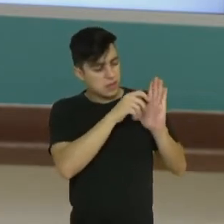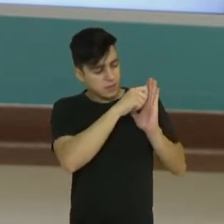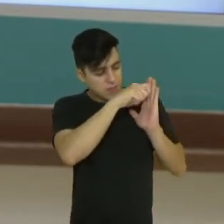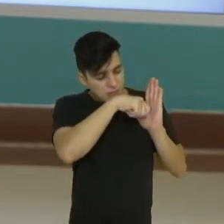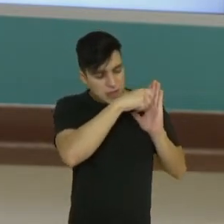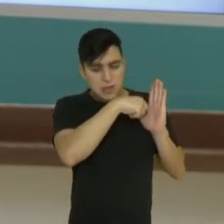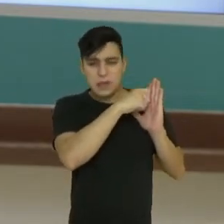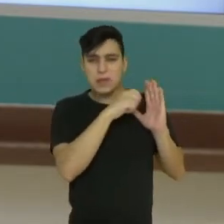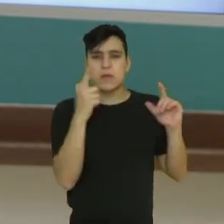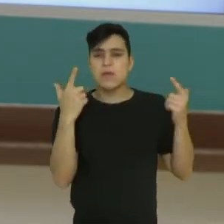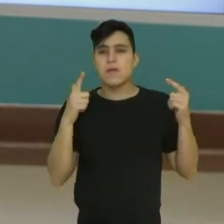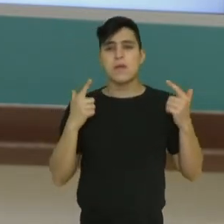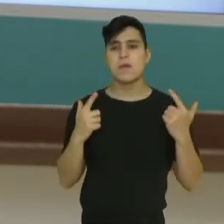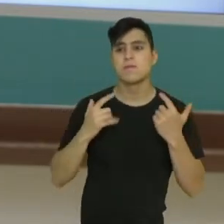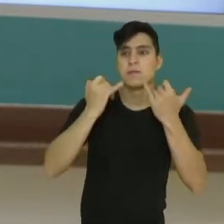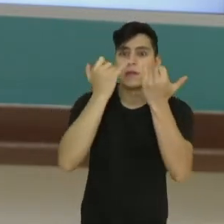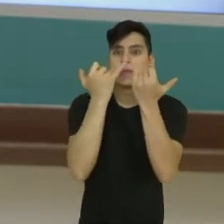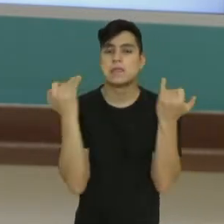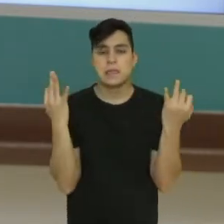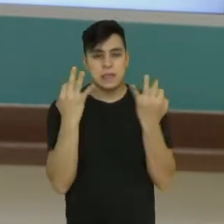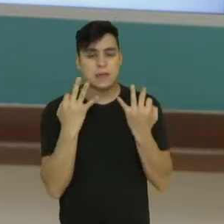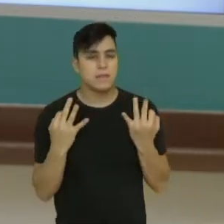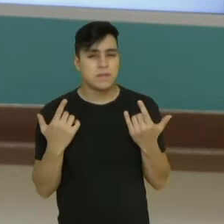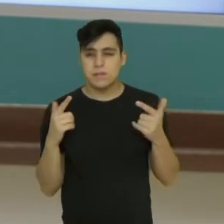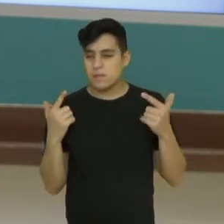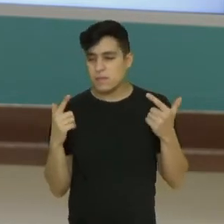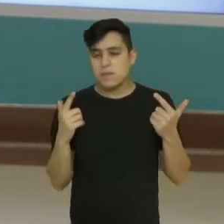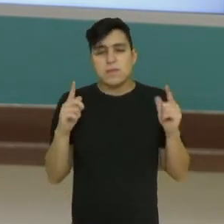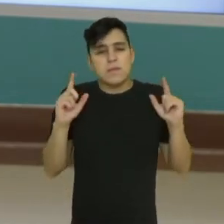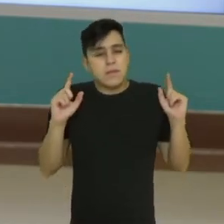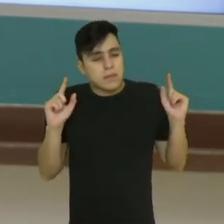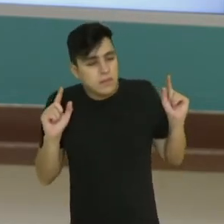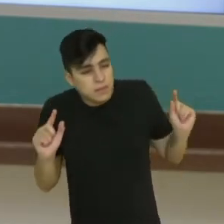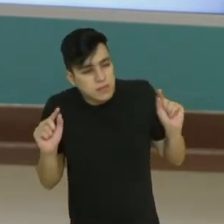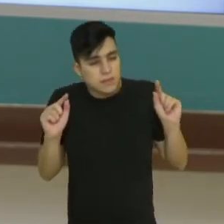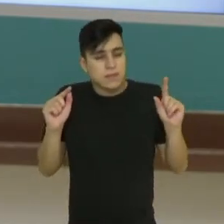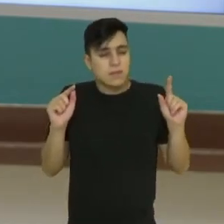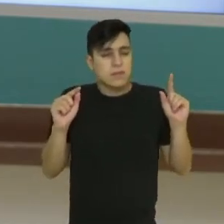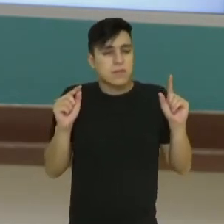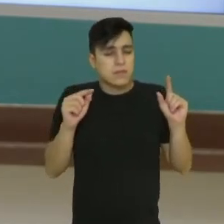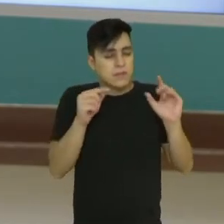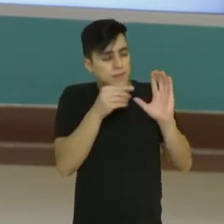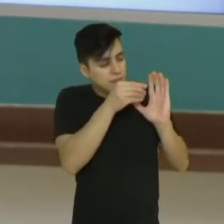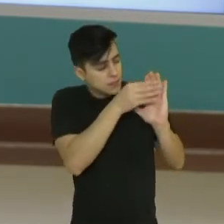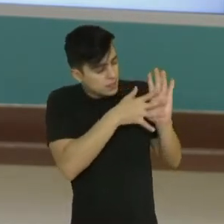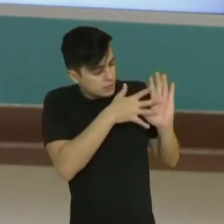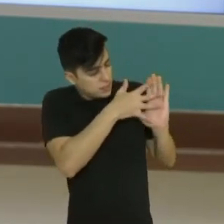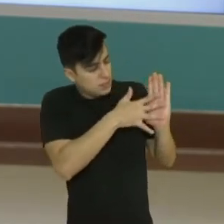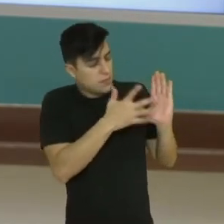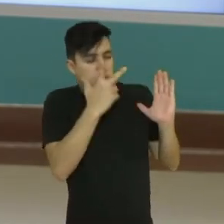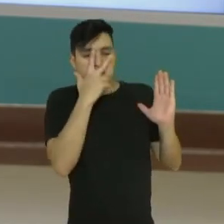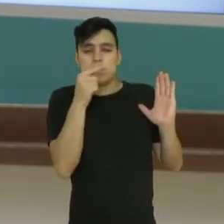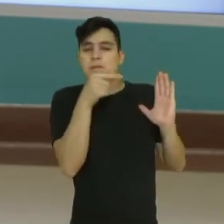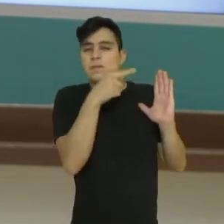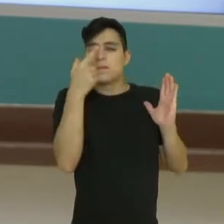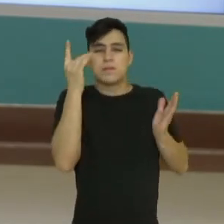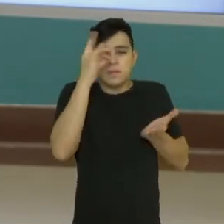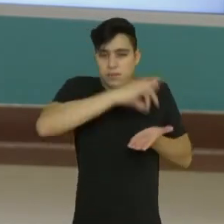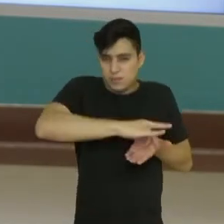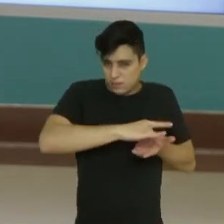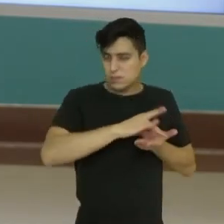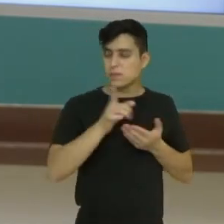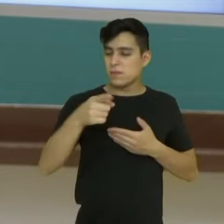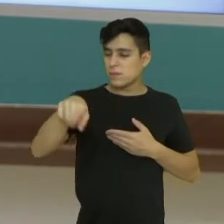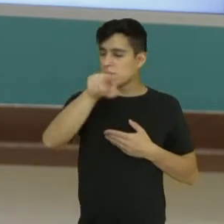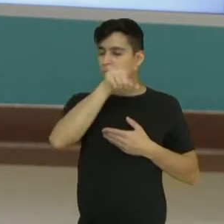seja, não existe mais uma linha muito nítida, mas existe uma linha totalmente esfumaçada que dá uma impressão do real, ou seja, você